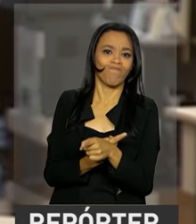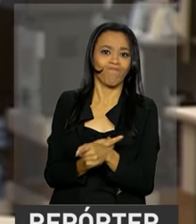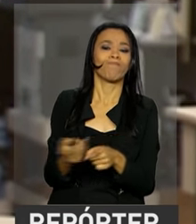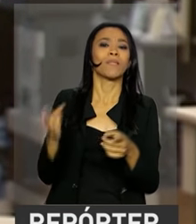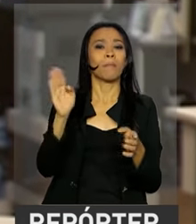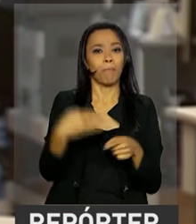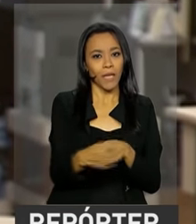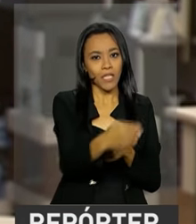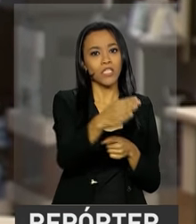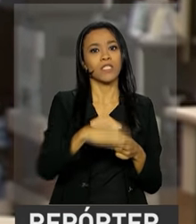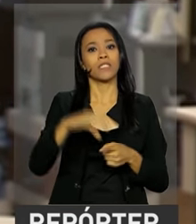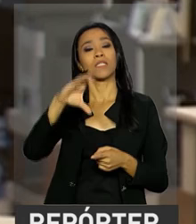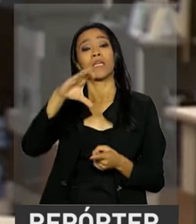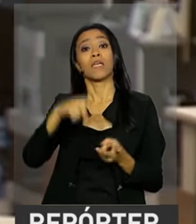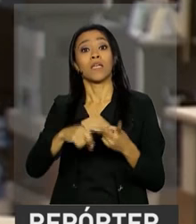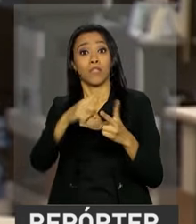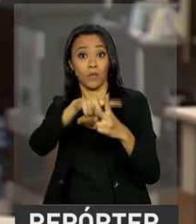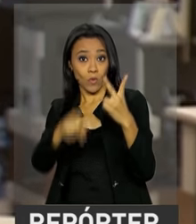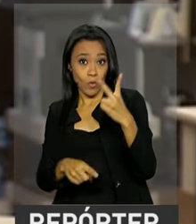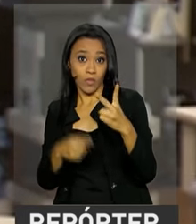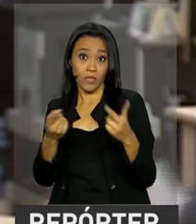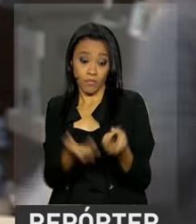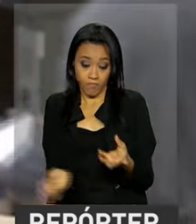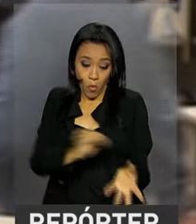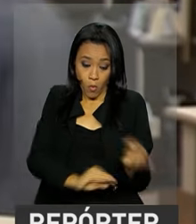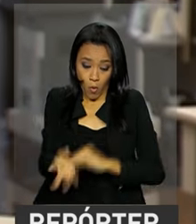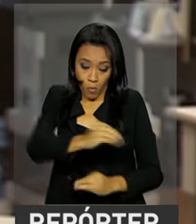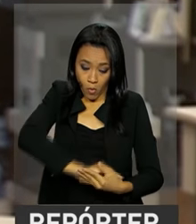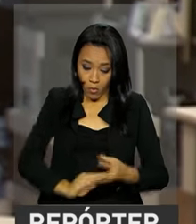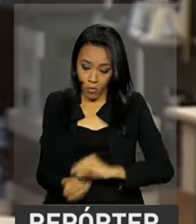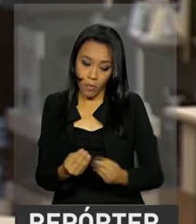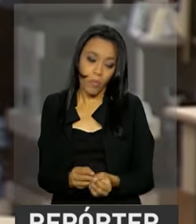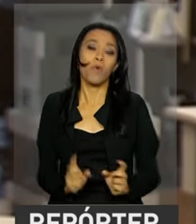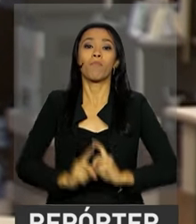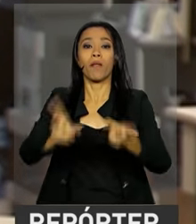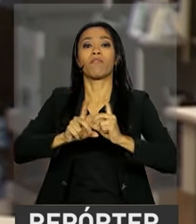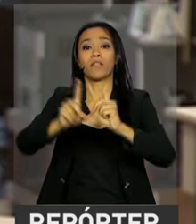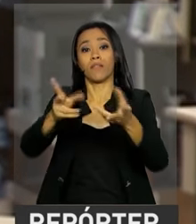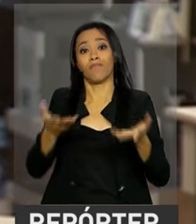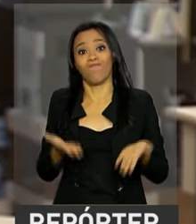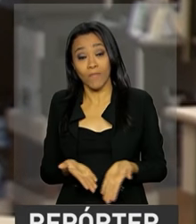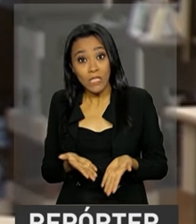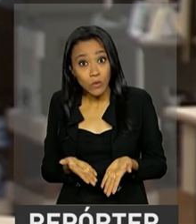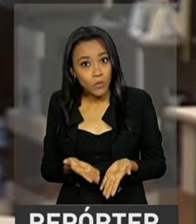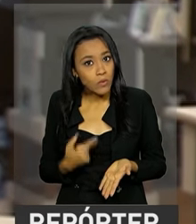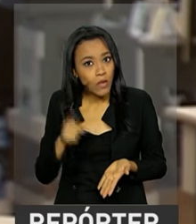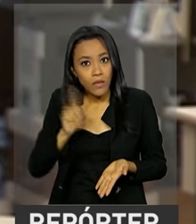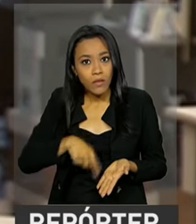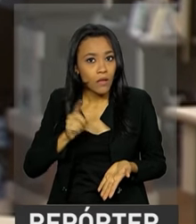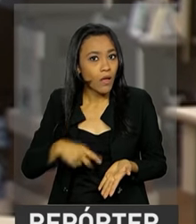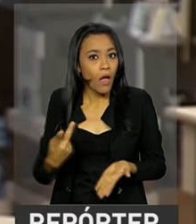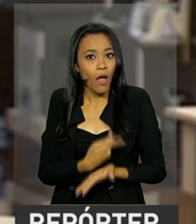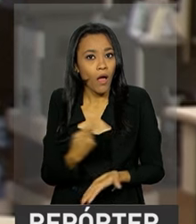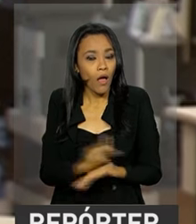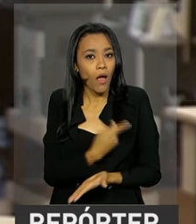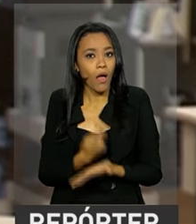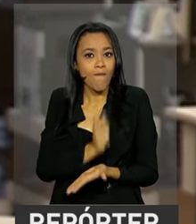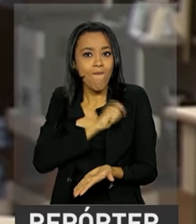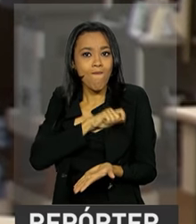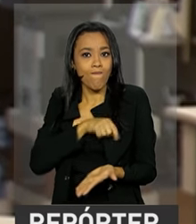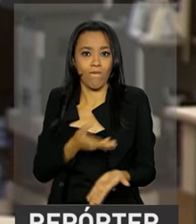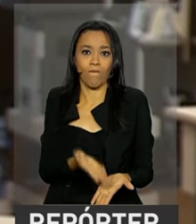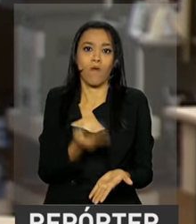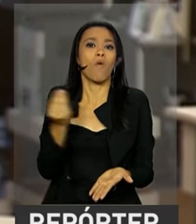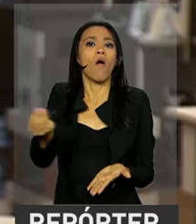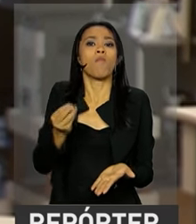elas peixes cabeçudos ou canguá embalados para serem vendidos como pescada. Isso é chamado de fraude econômica. Quando